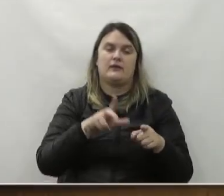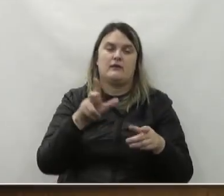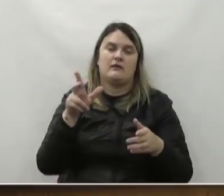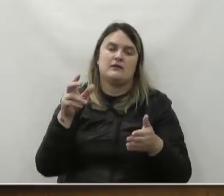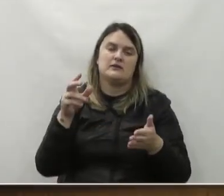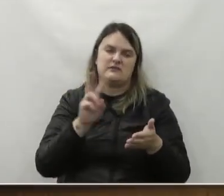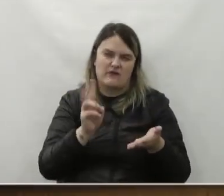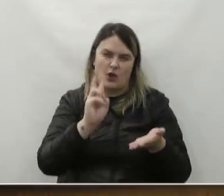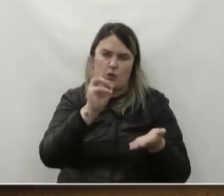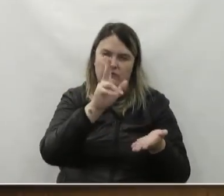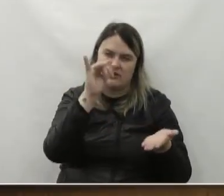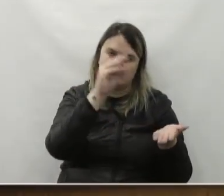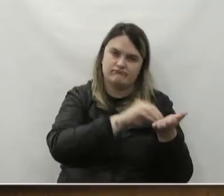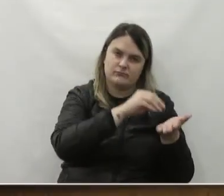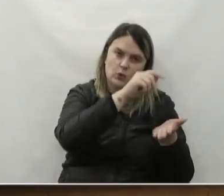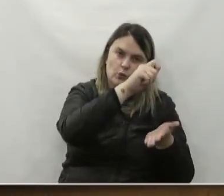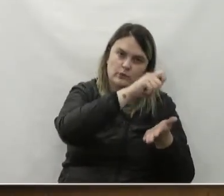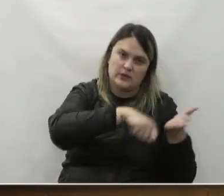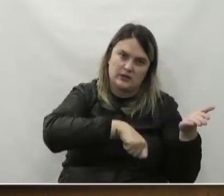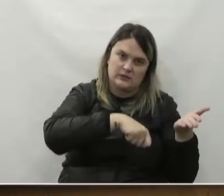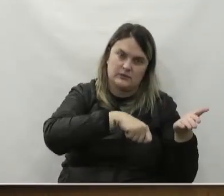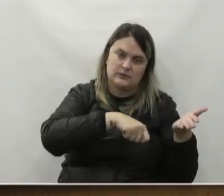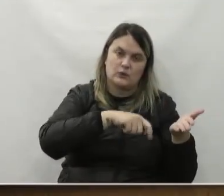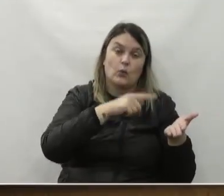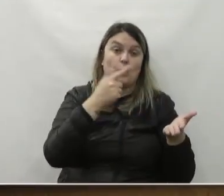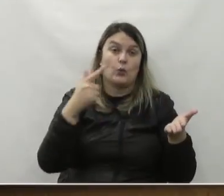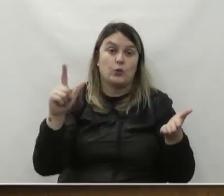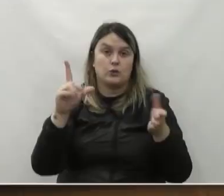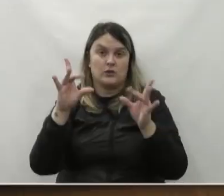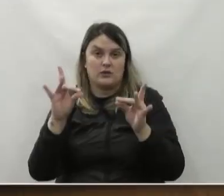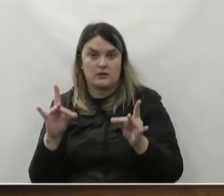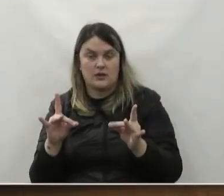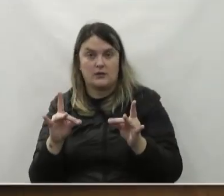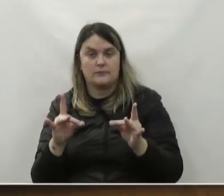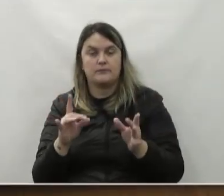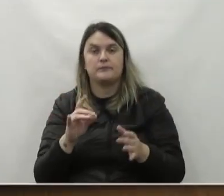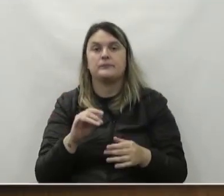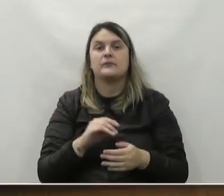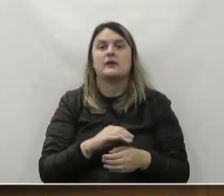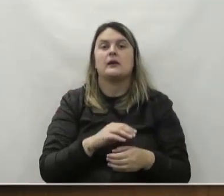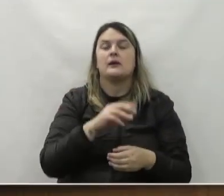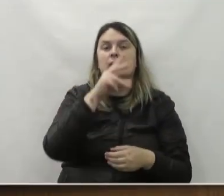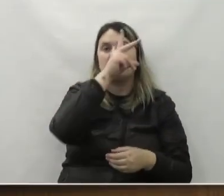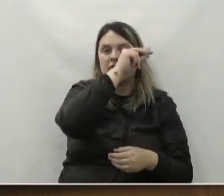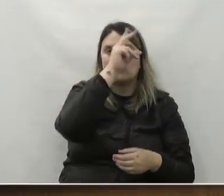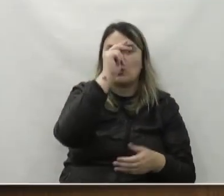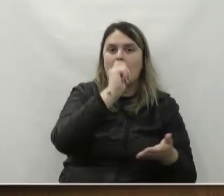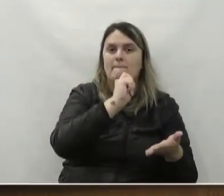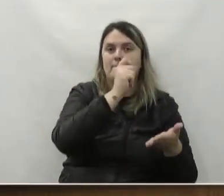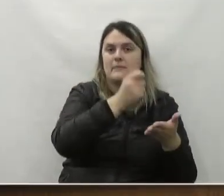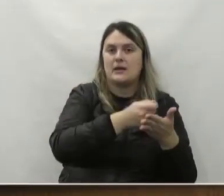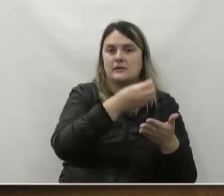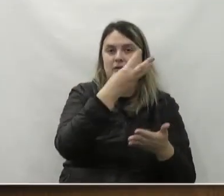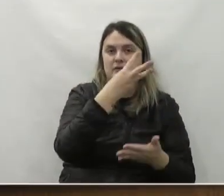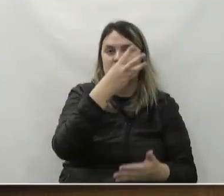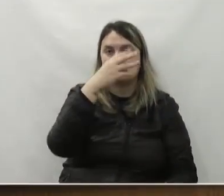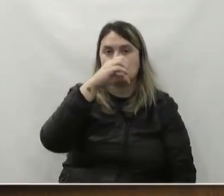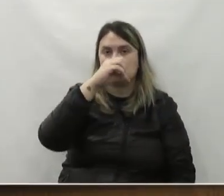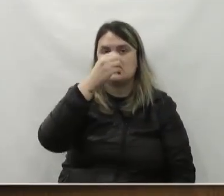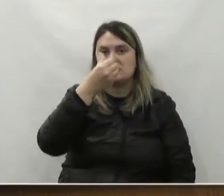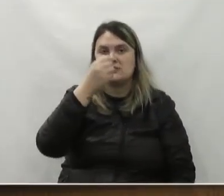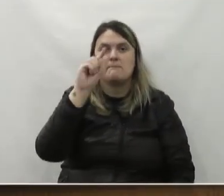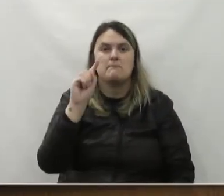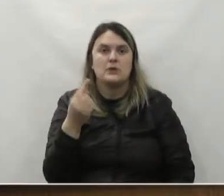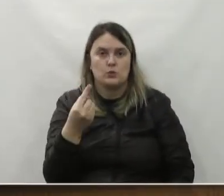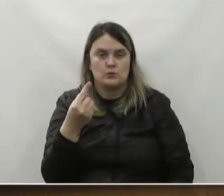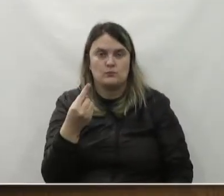estar em vigor. Só que tem um outro detalhe, que hoje, por exemplo, o município está pagando 396 mil,